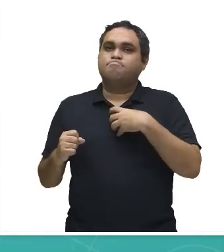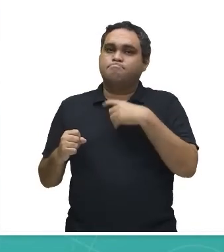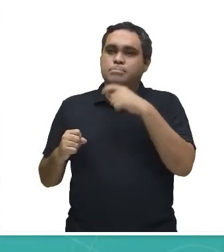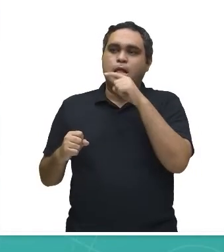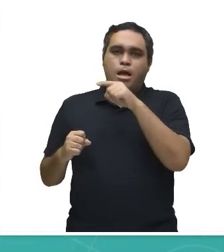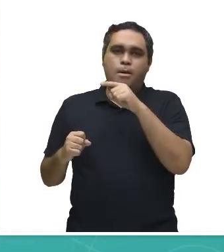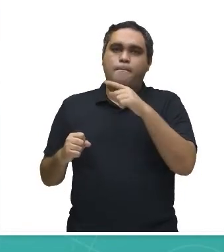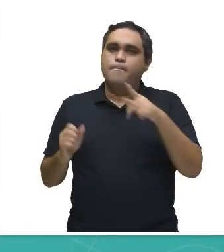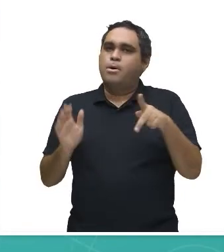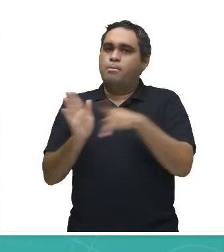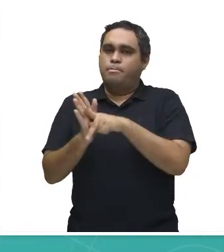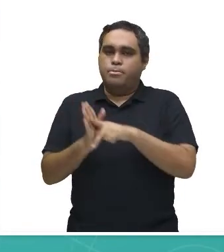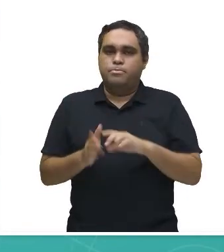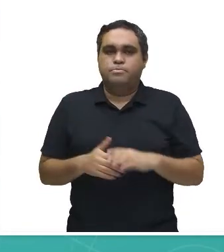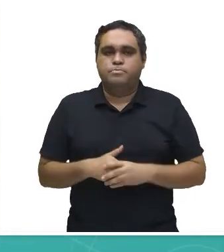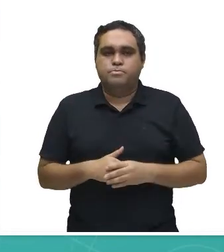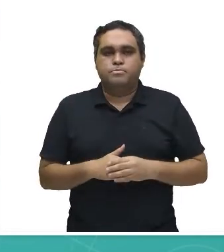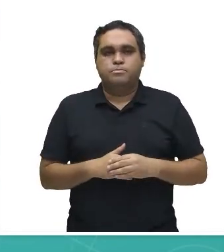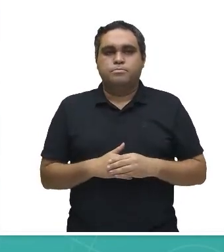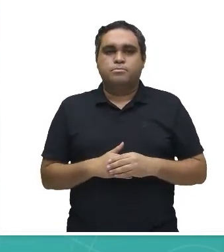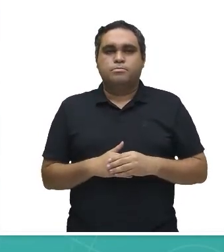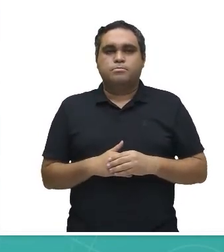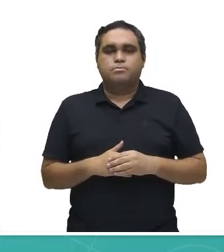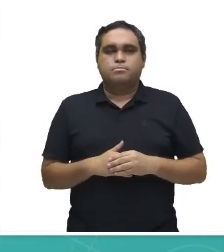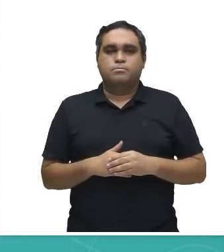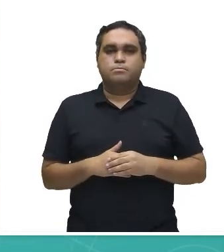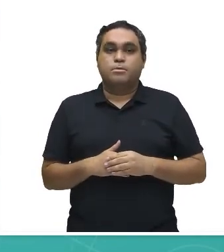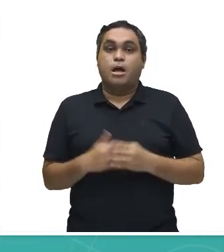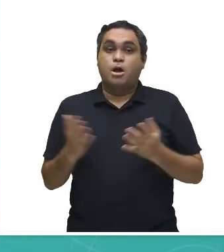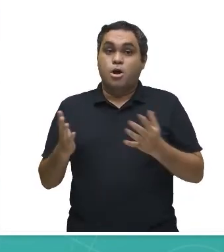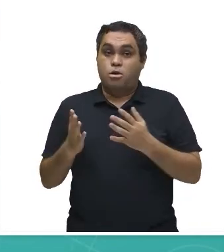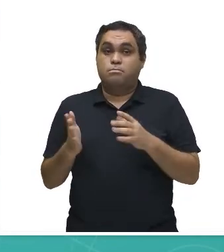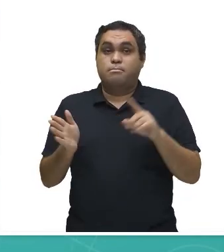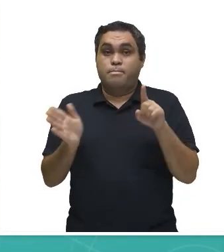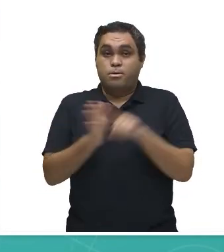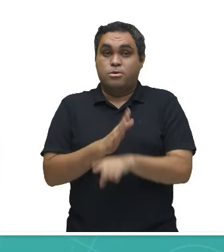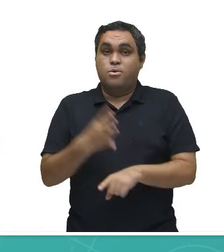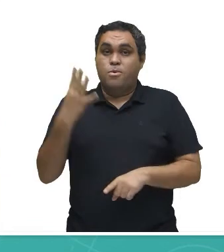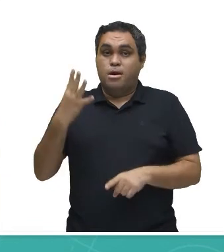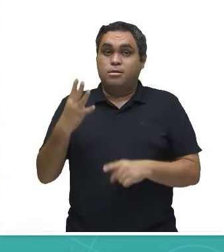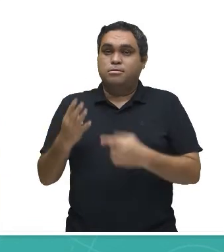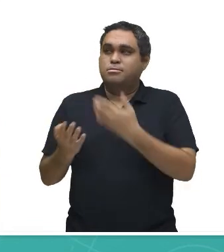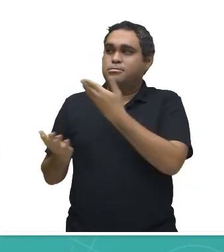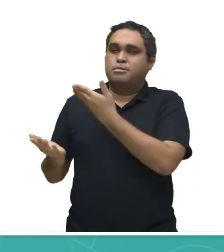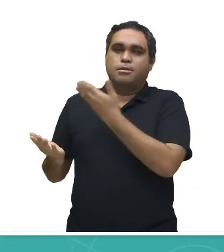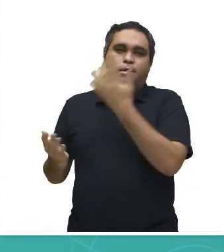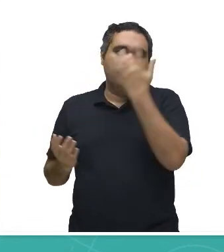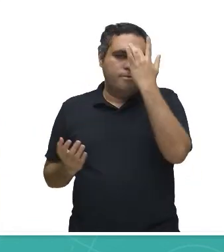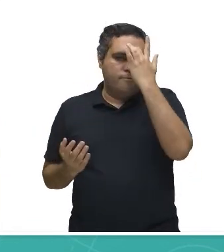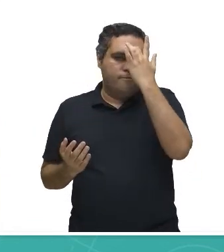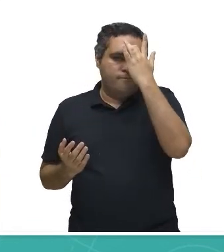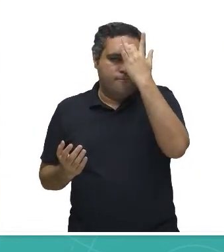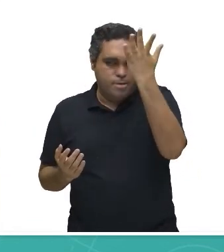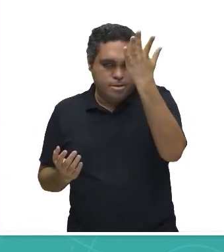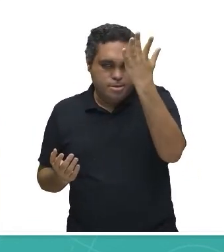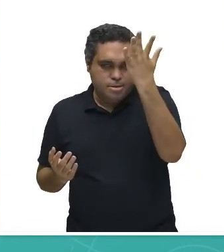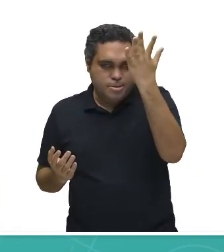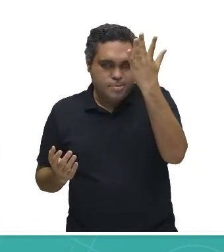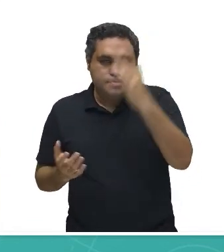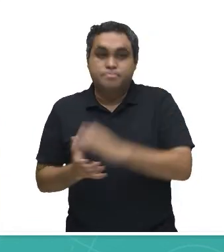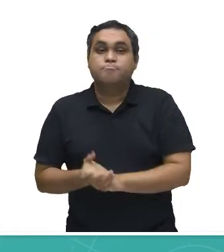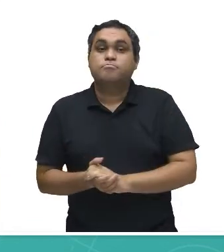questão da quinta etapa. Então olha aí, ah gente, super tranquilo. Isso aí dá até para fazer um desenho na cabeça, né?